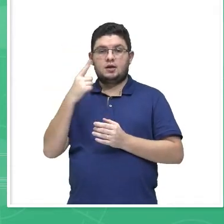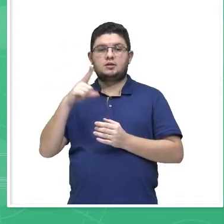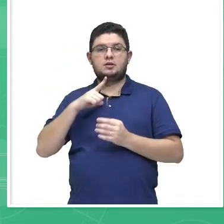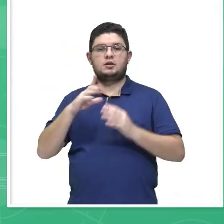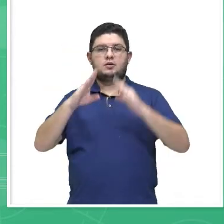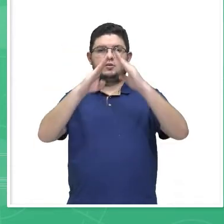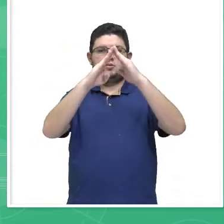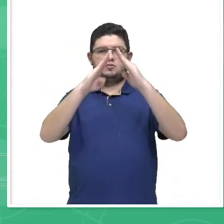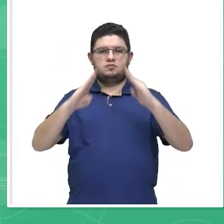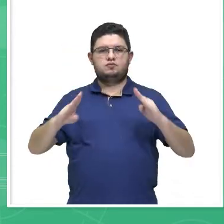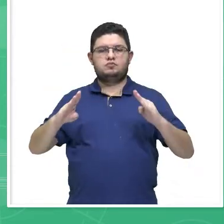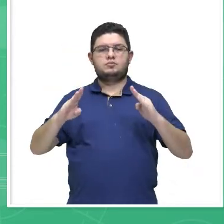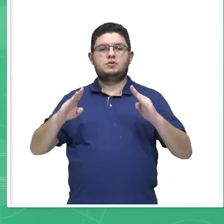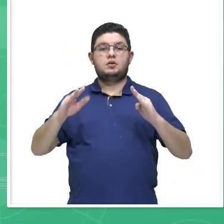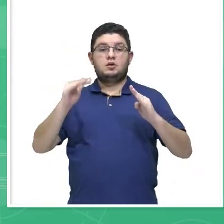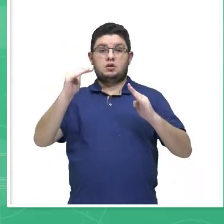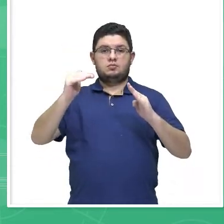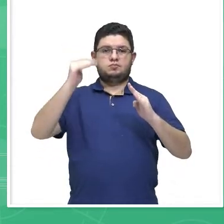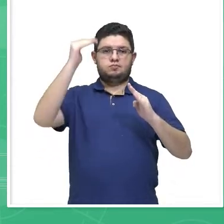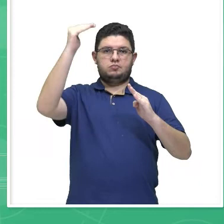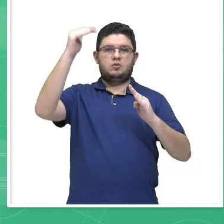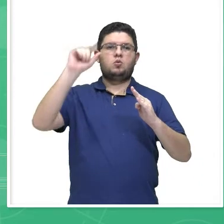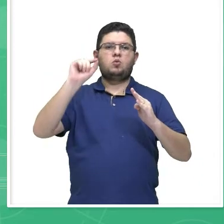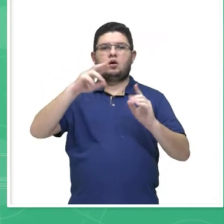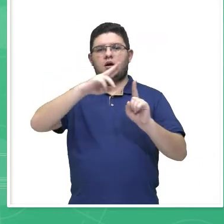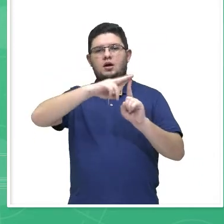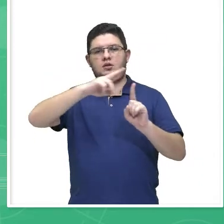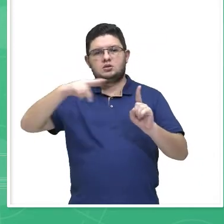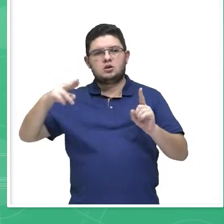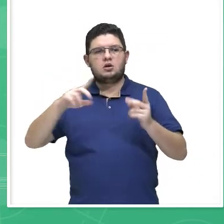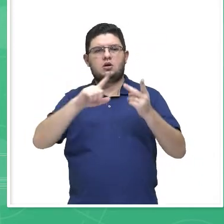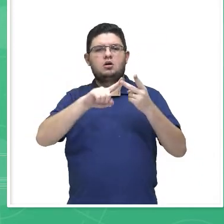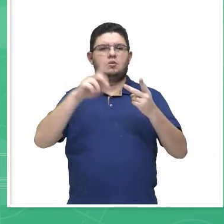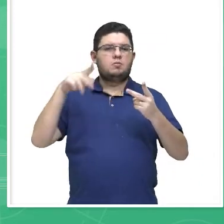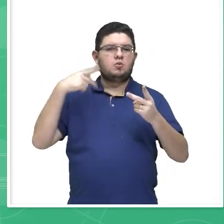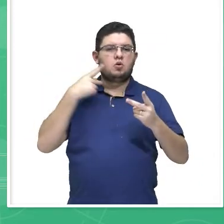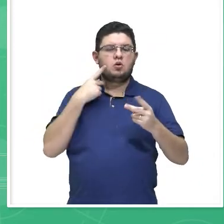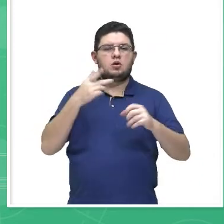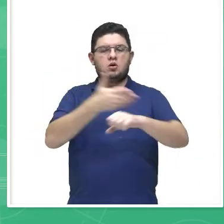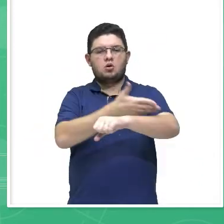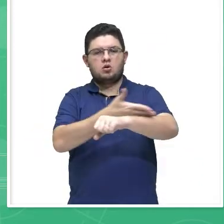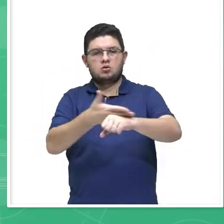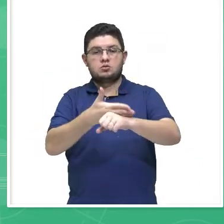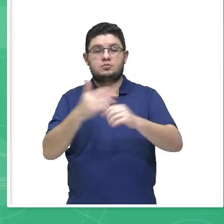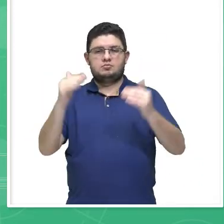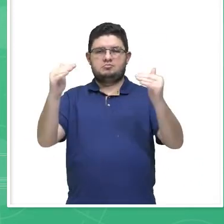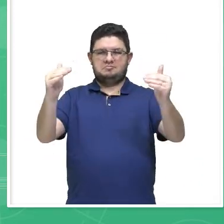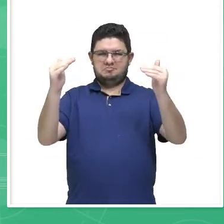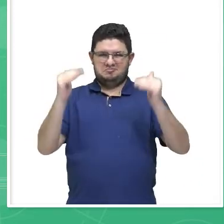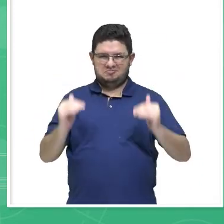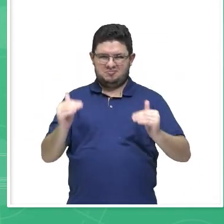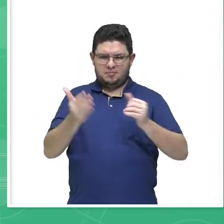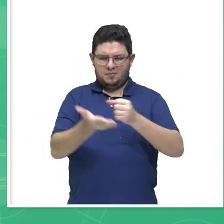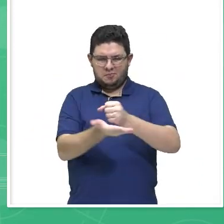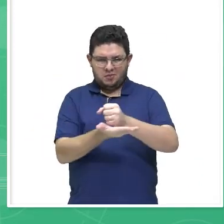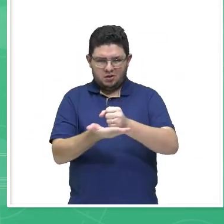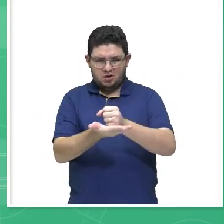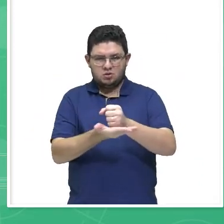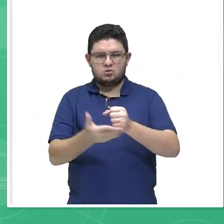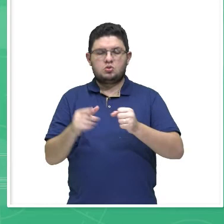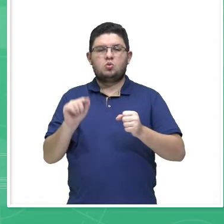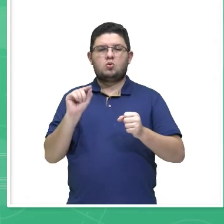está a religião, a política, os costumes. E a infraestrutura está onde?